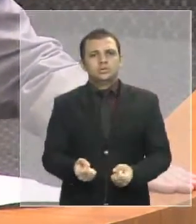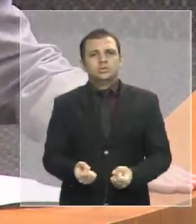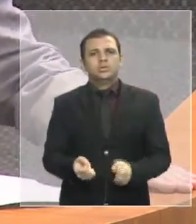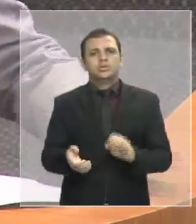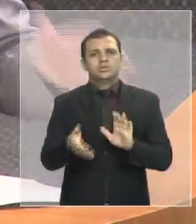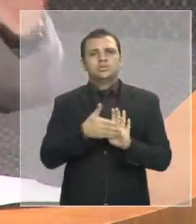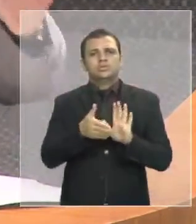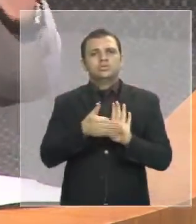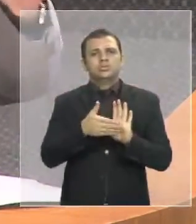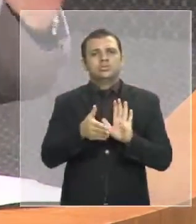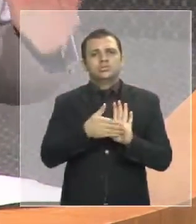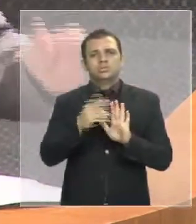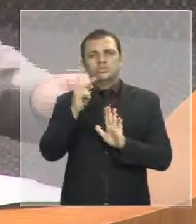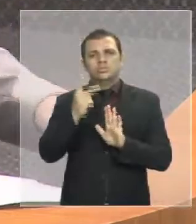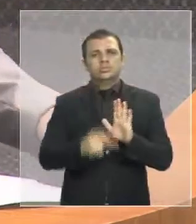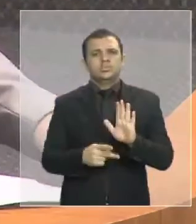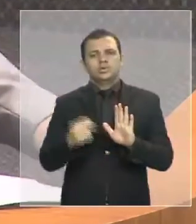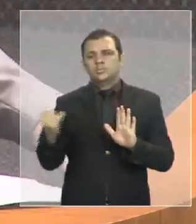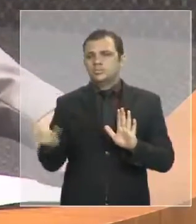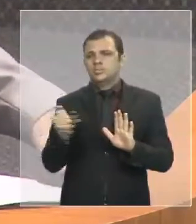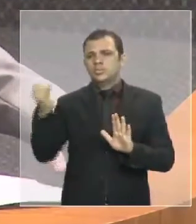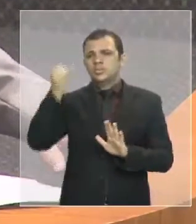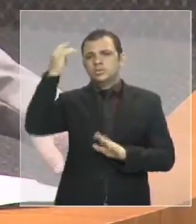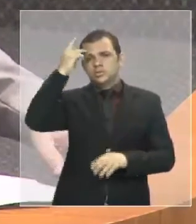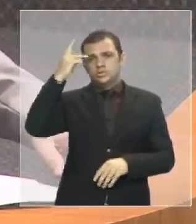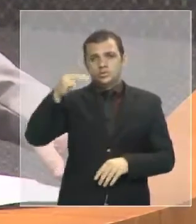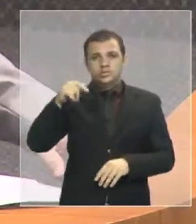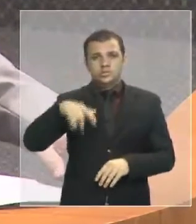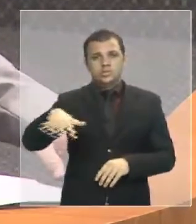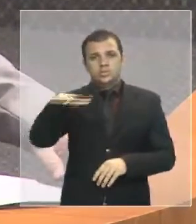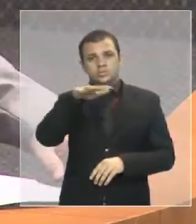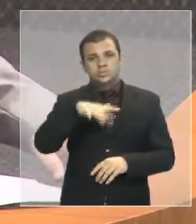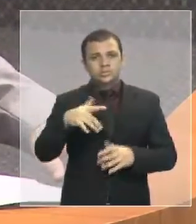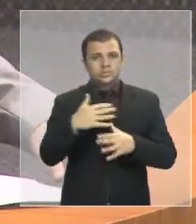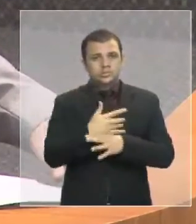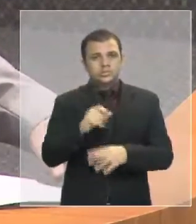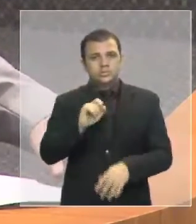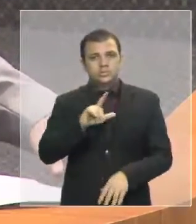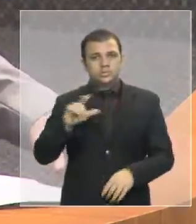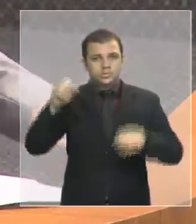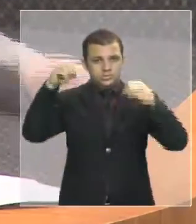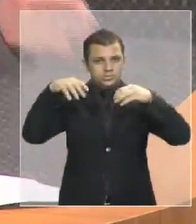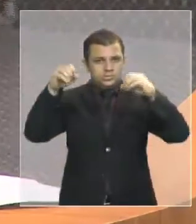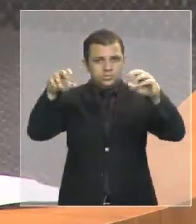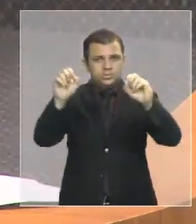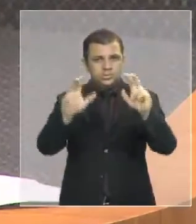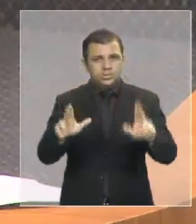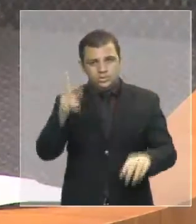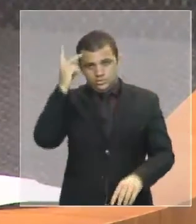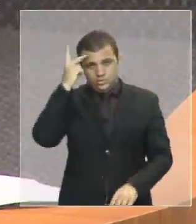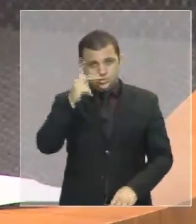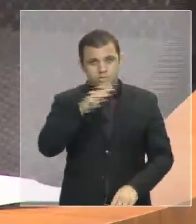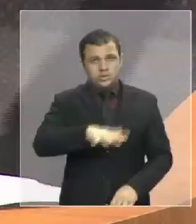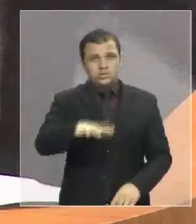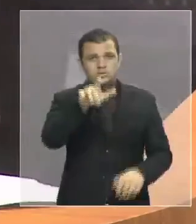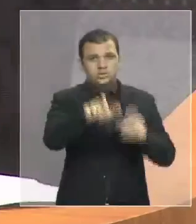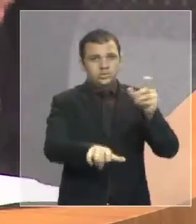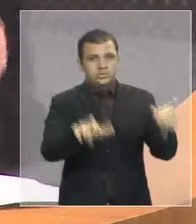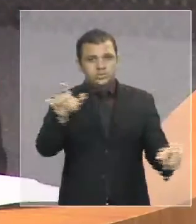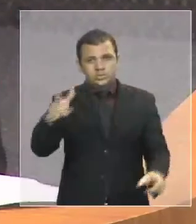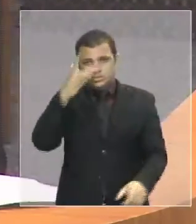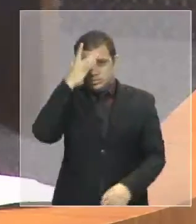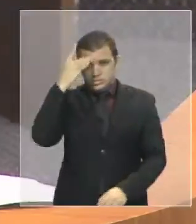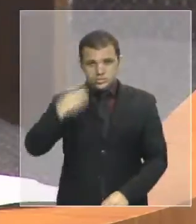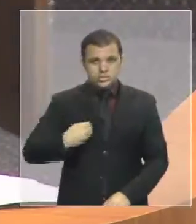proposta importante para os nossos cidadãos e para a melhoria da